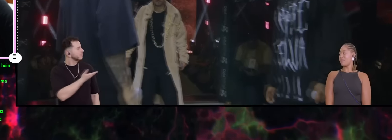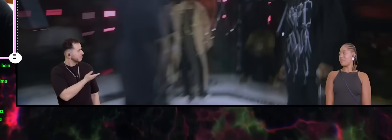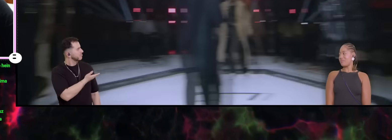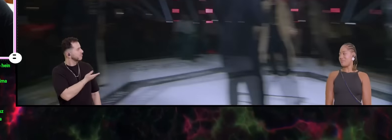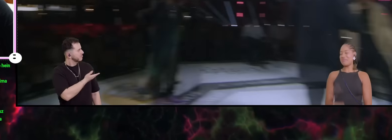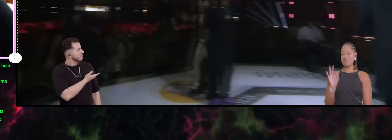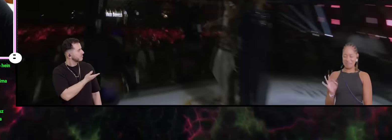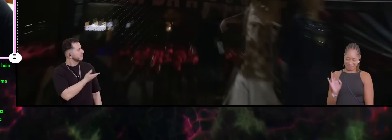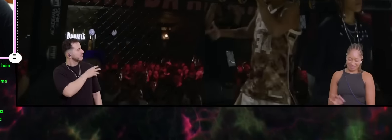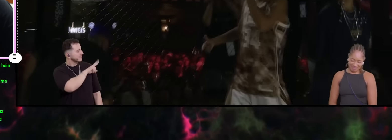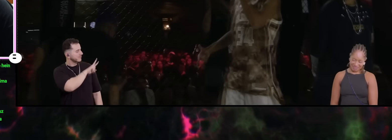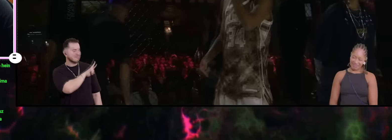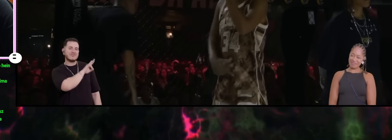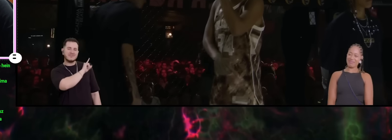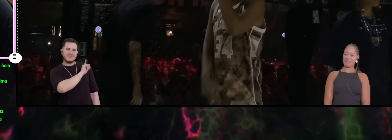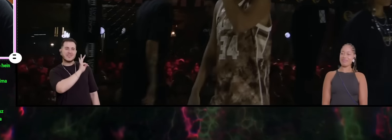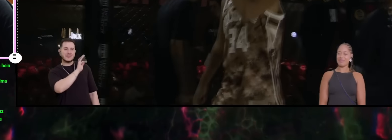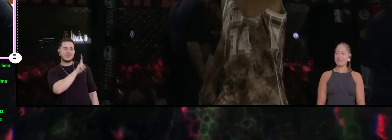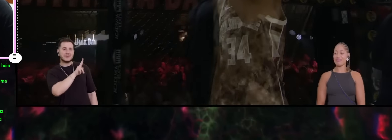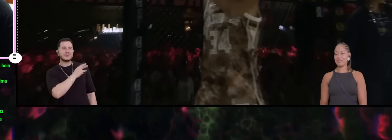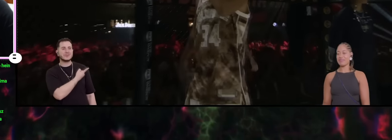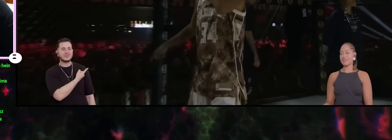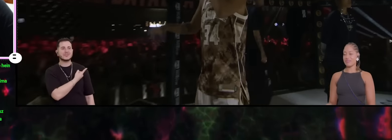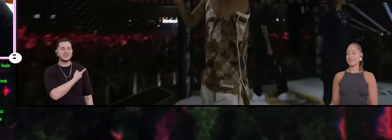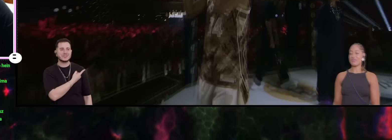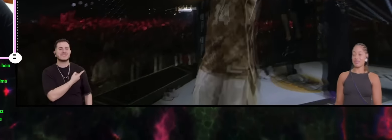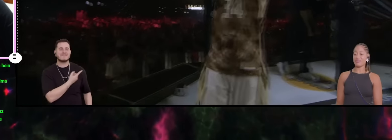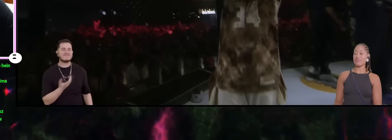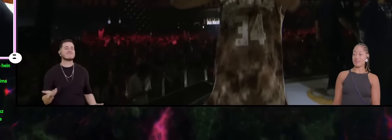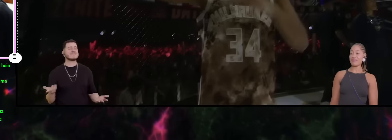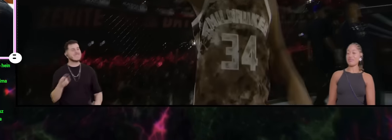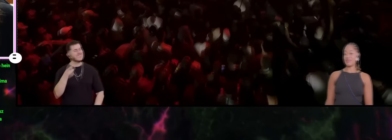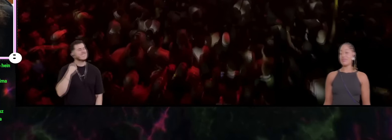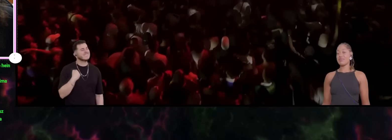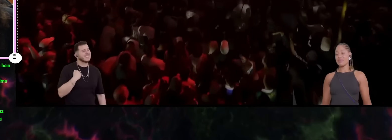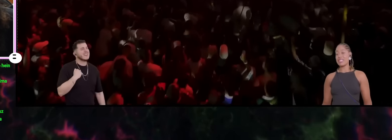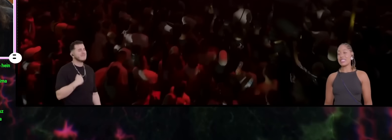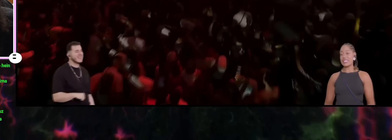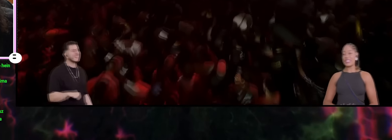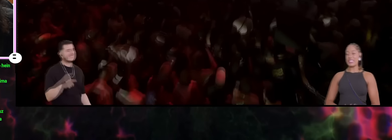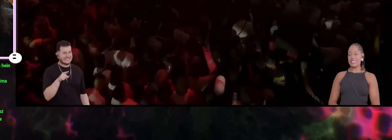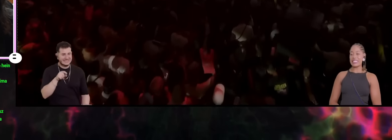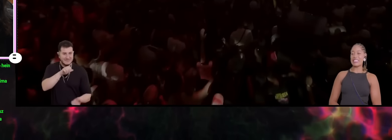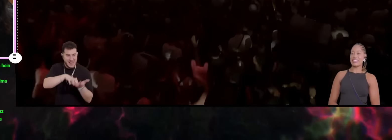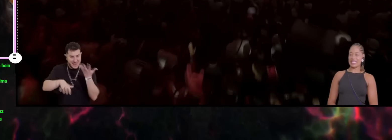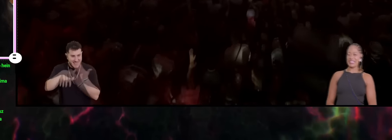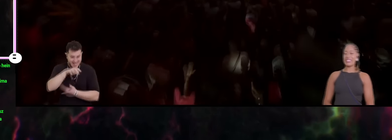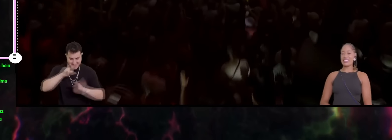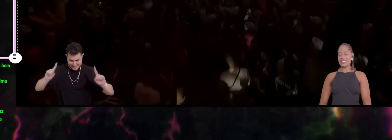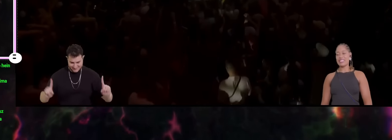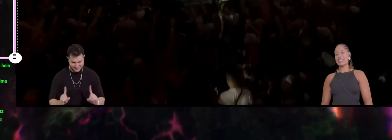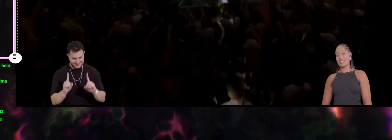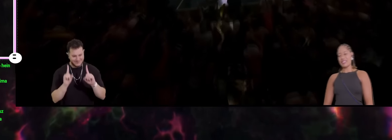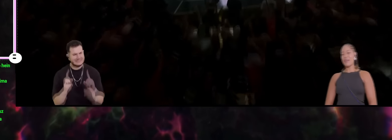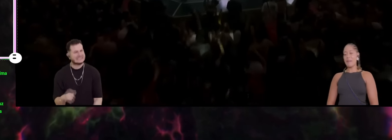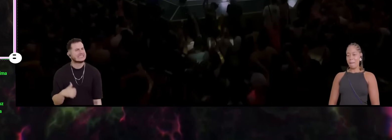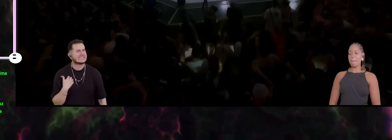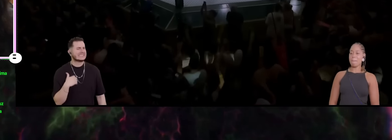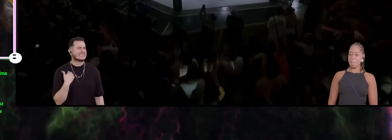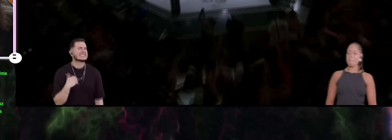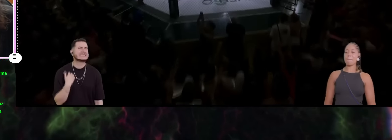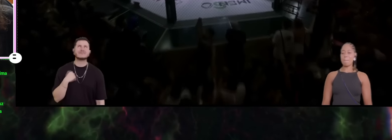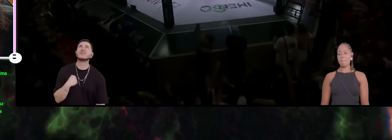Um grito assim, ó. Vai dar merda, vai dar merda. Geral, geral! Podia ter guardado esse pro 3x2, ou pro round 5, no